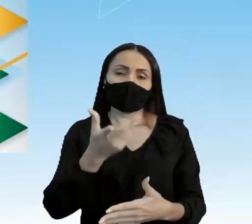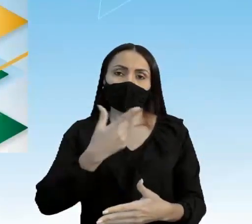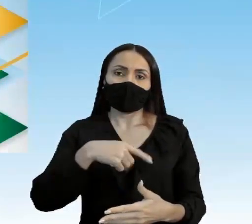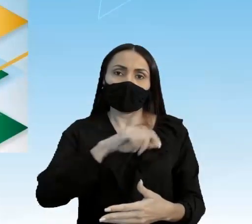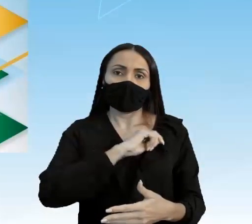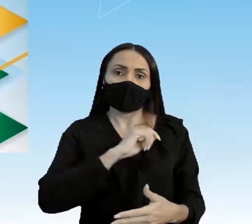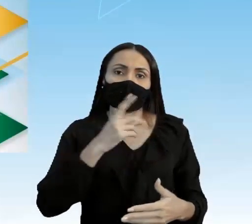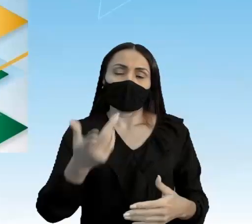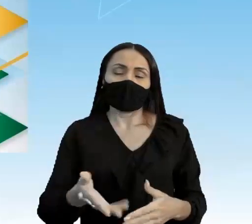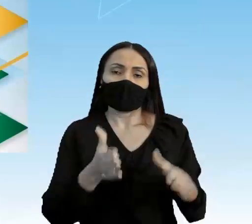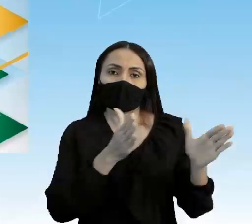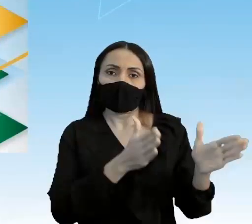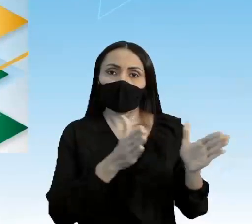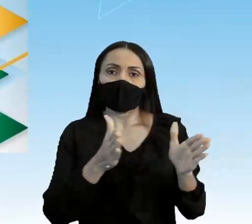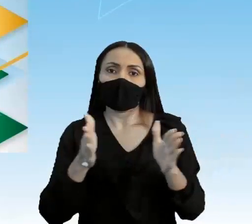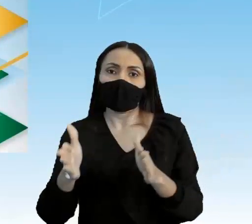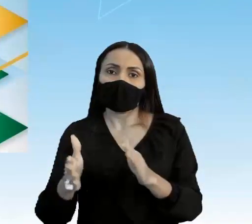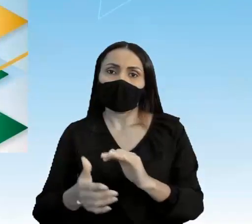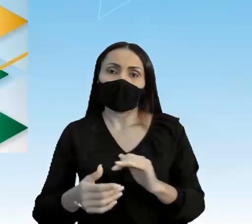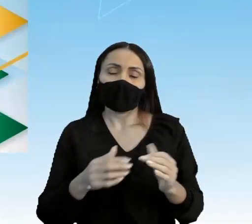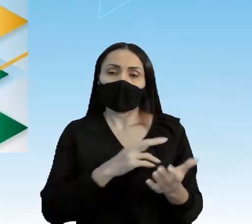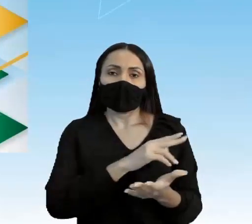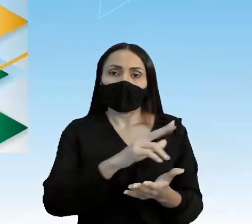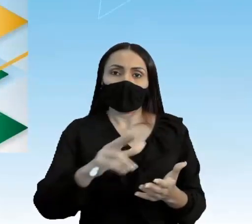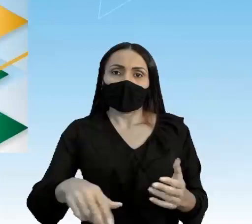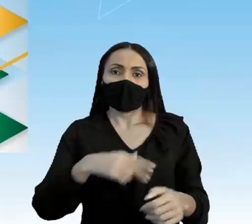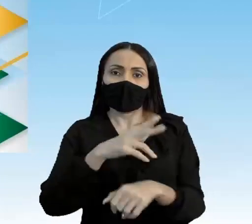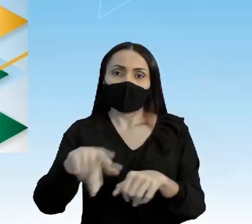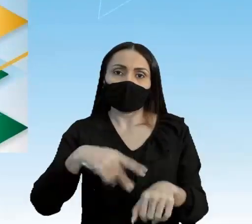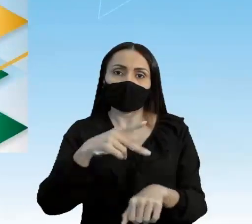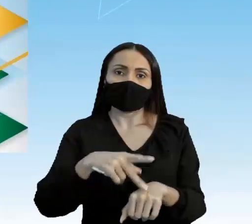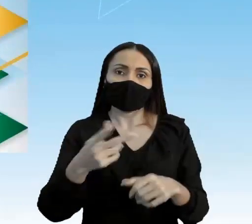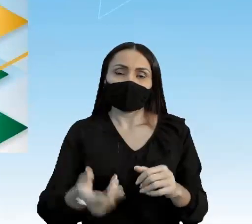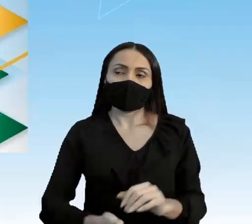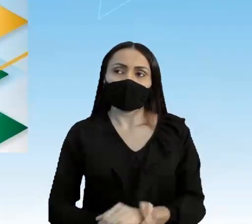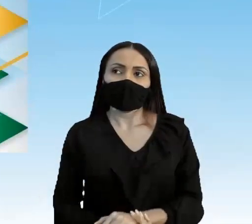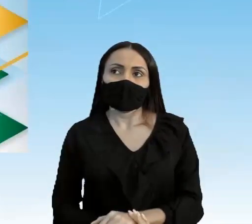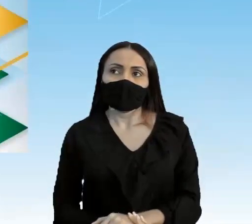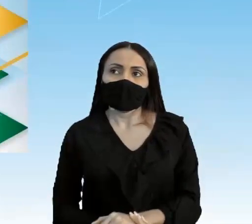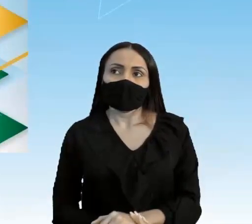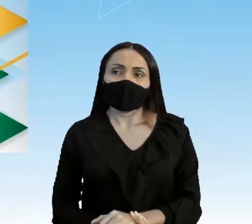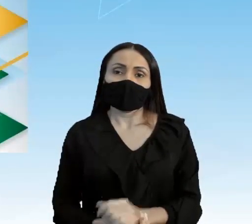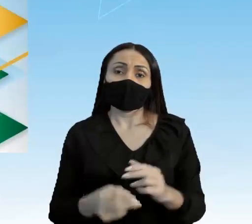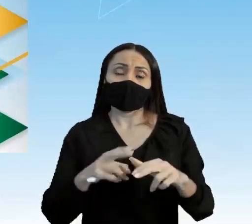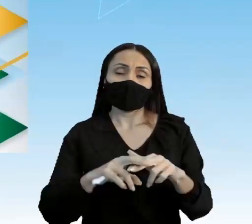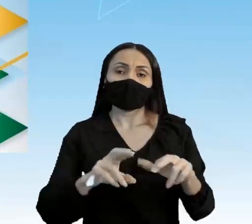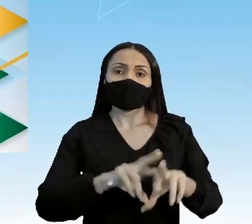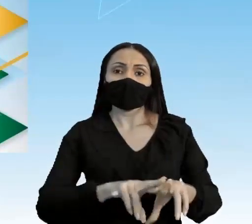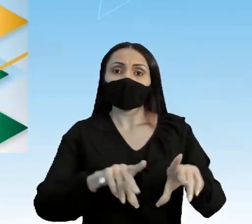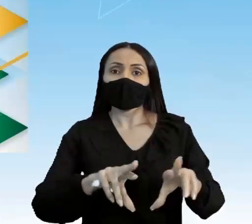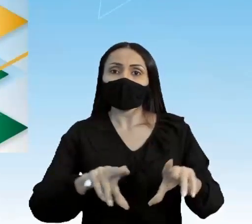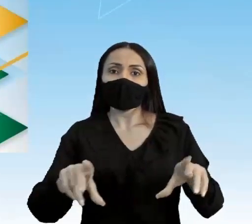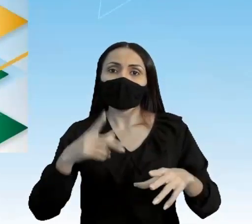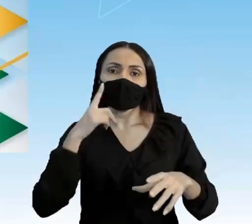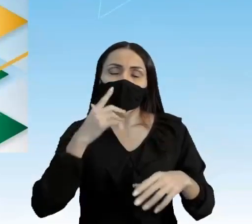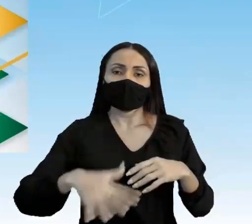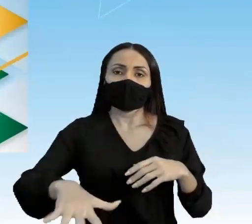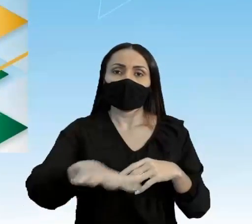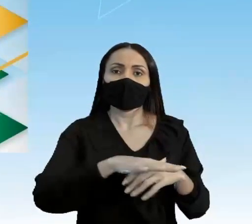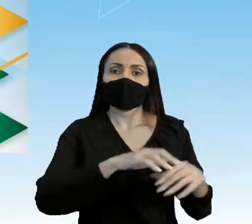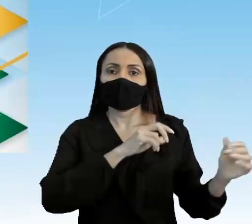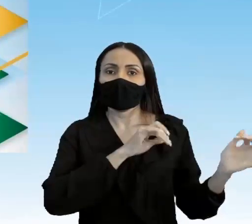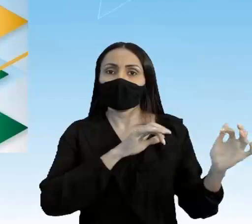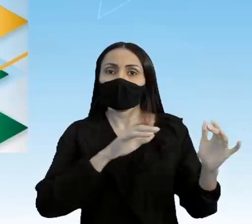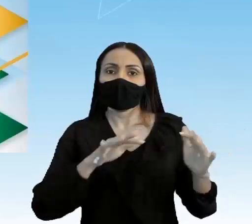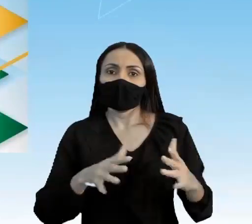Espanhola se dividiu em vários países? Por causa da diferença nos processos de colonização e